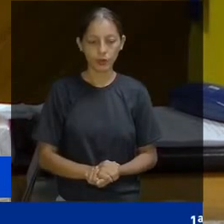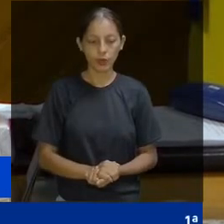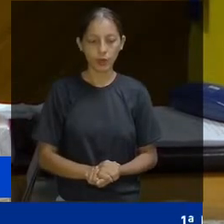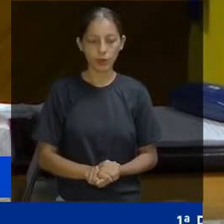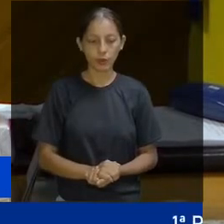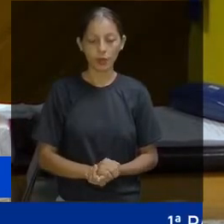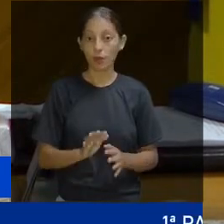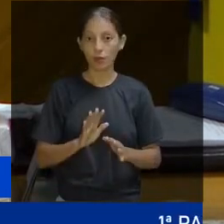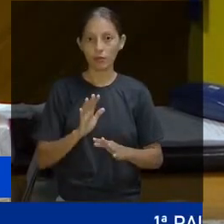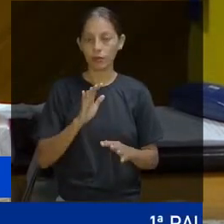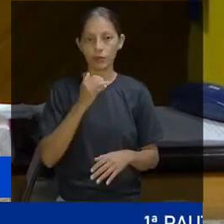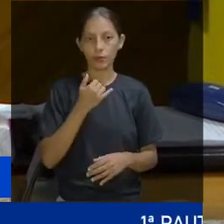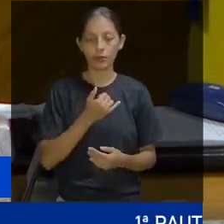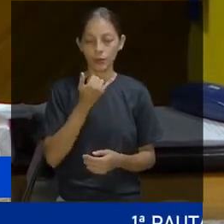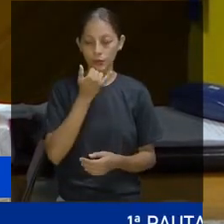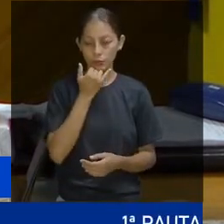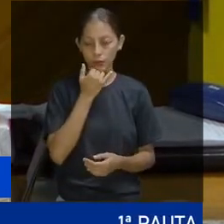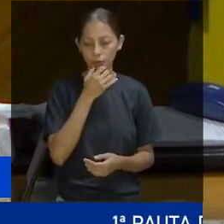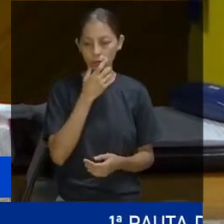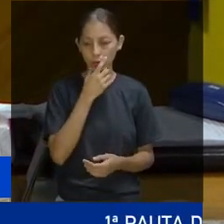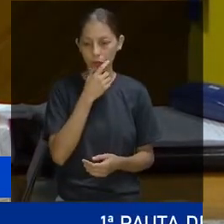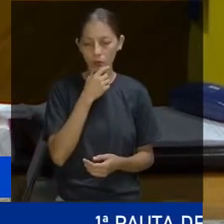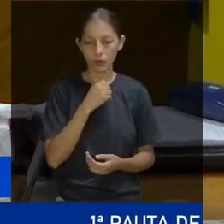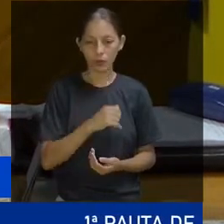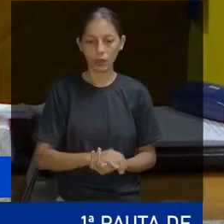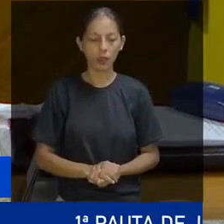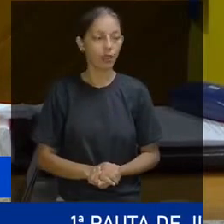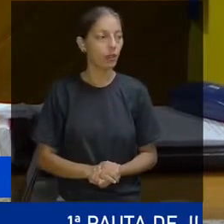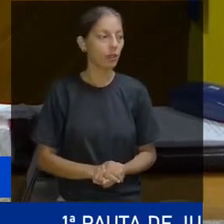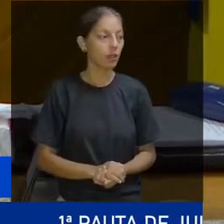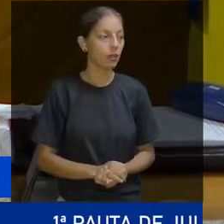Não foi conhecida, está na preliminar.